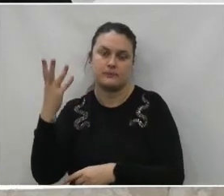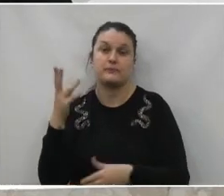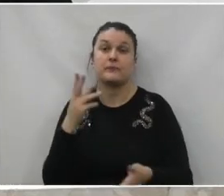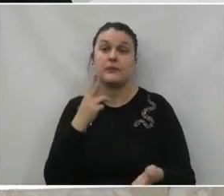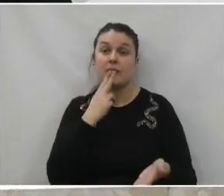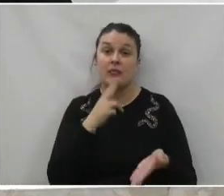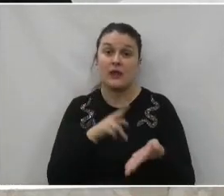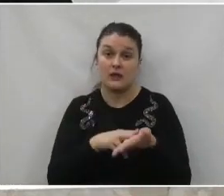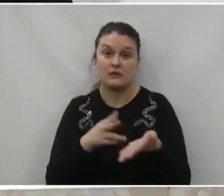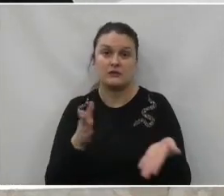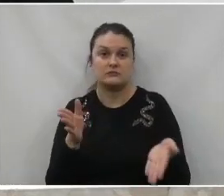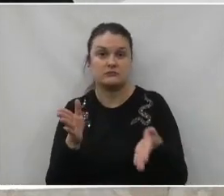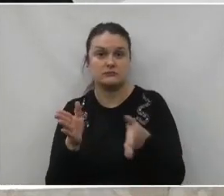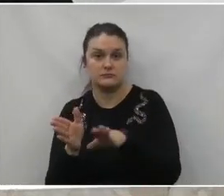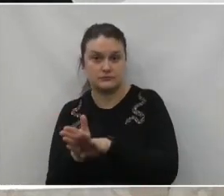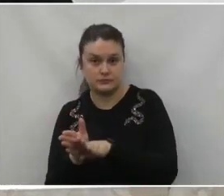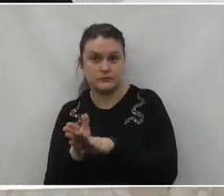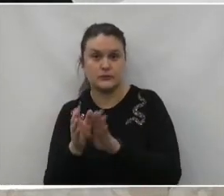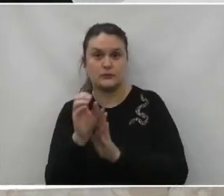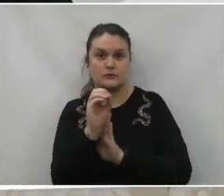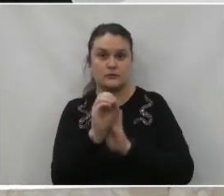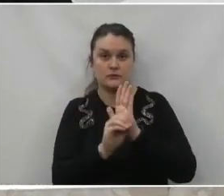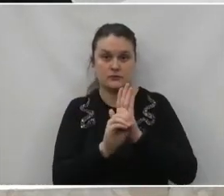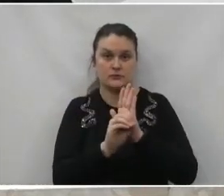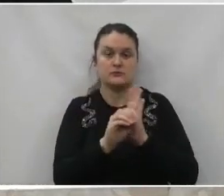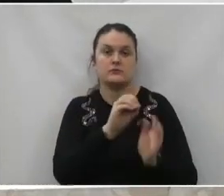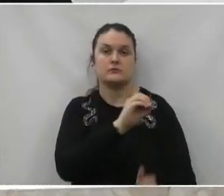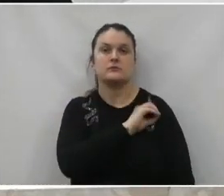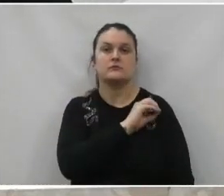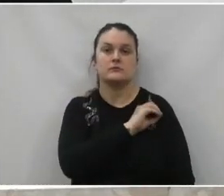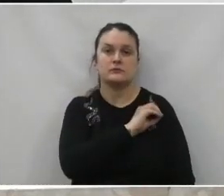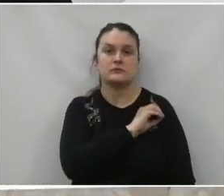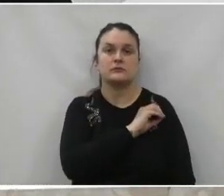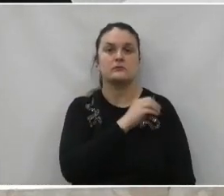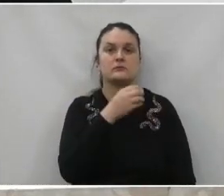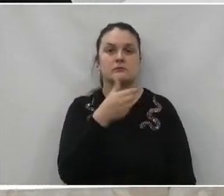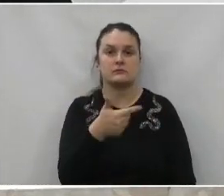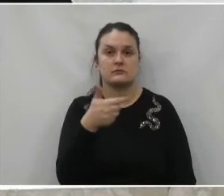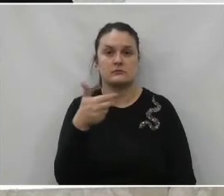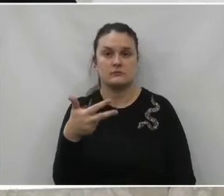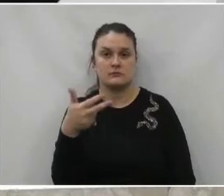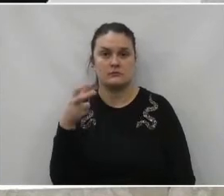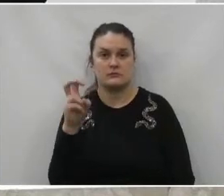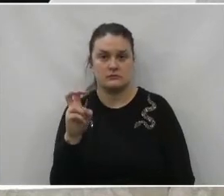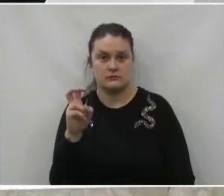Correspondências recebidas. Ofício número